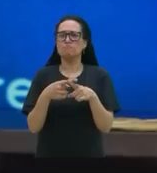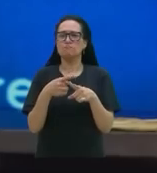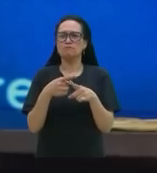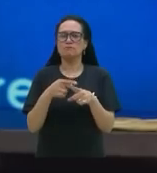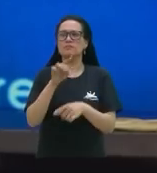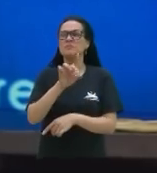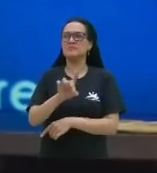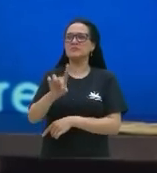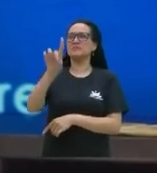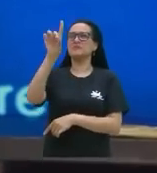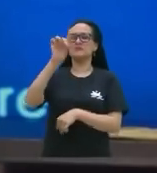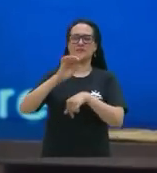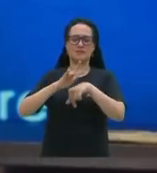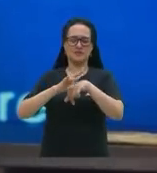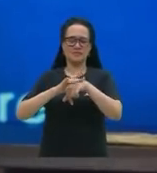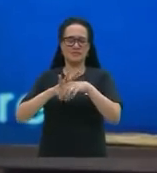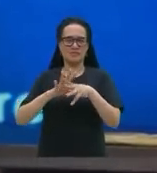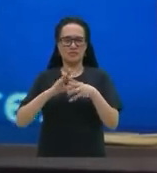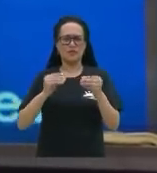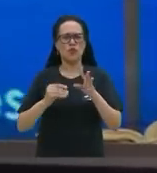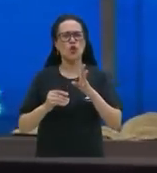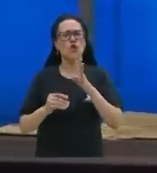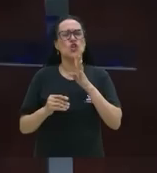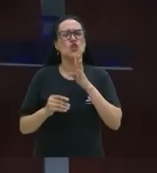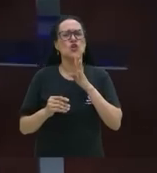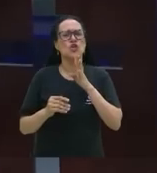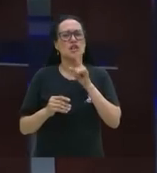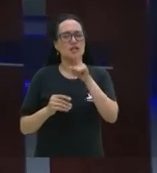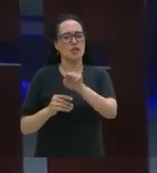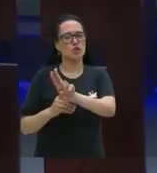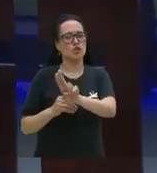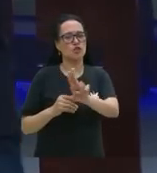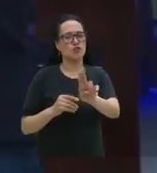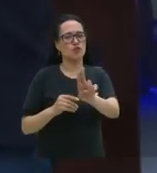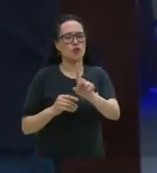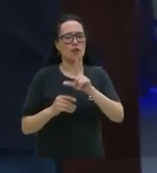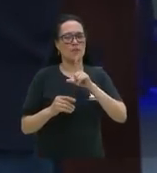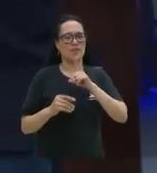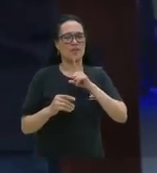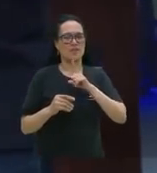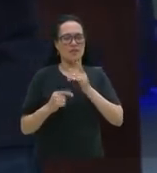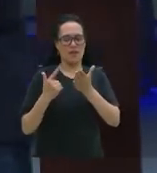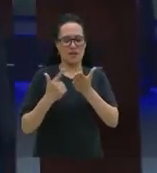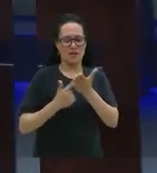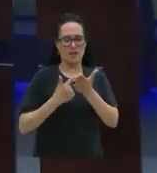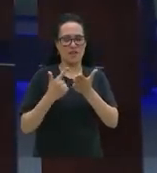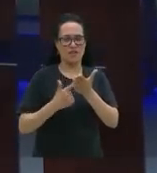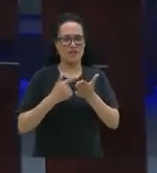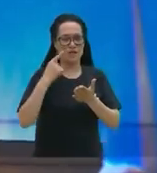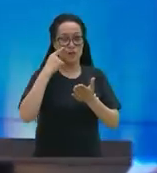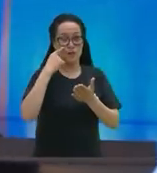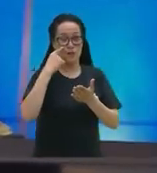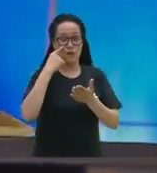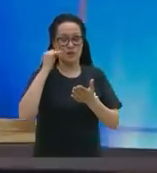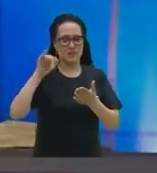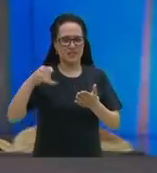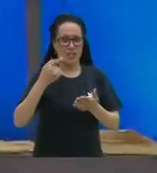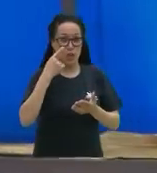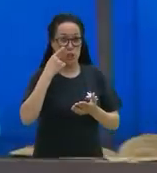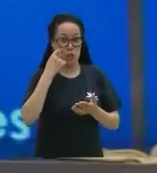Deus que cura, Ele te conhece pelo nome, como está no livro de Jeremias, no capítulo 1, versículo 4 em